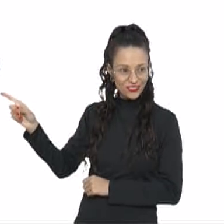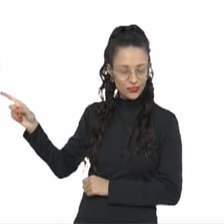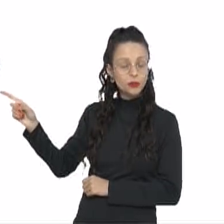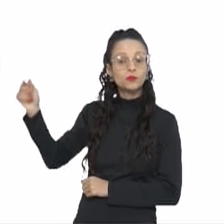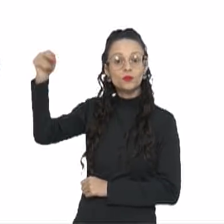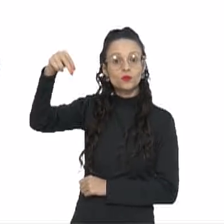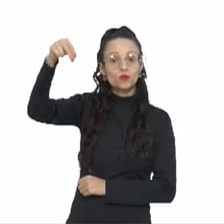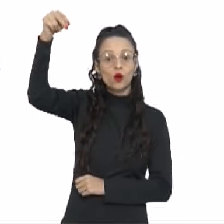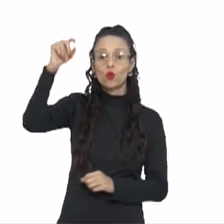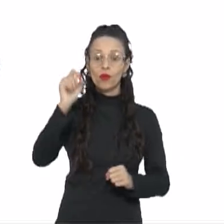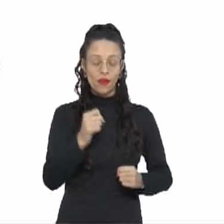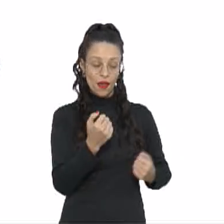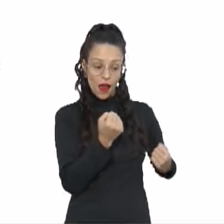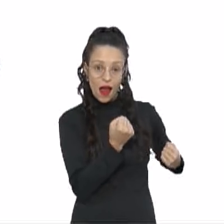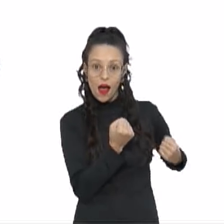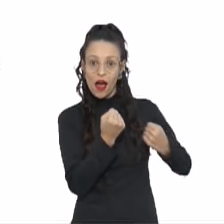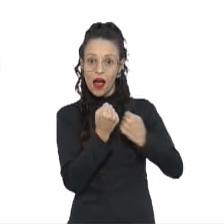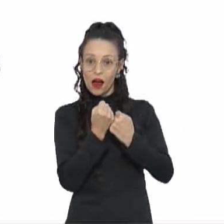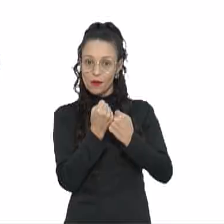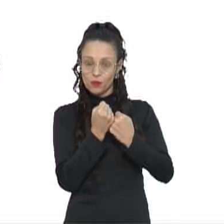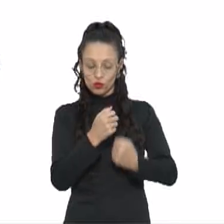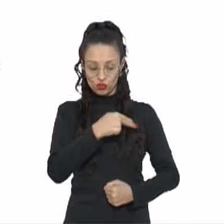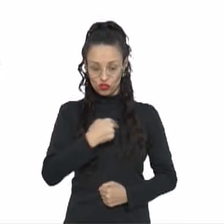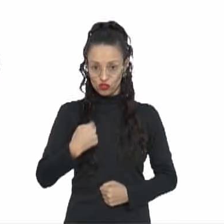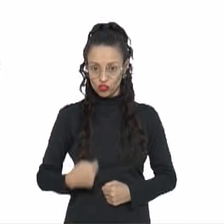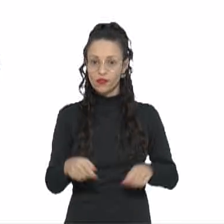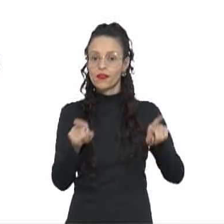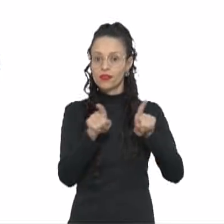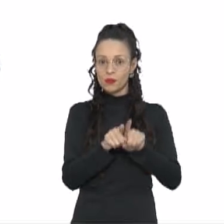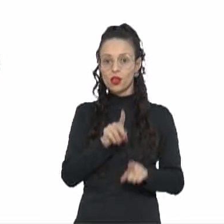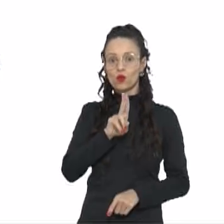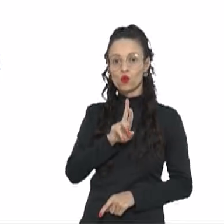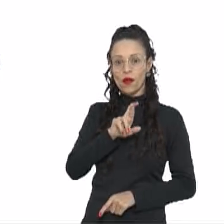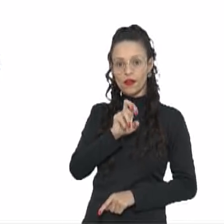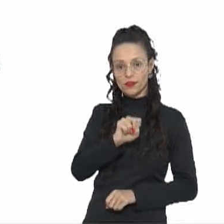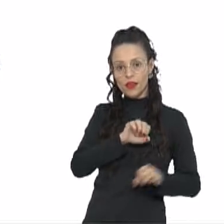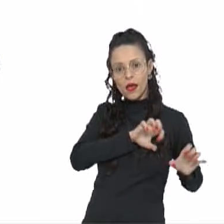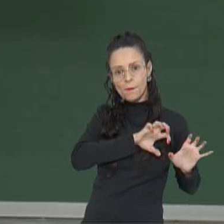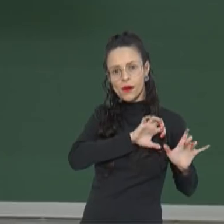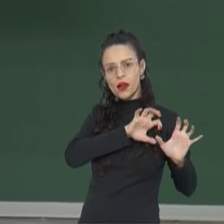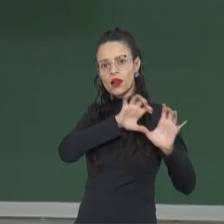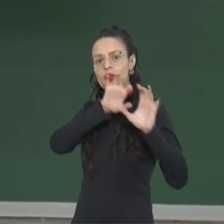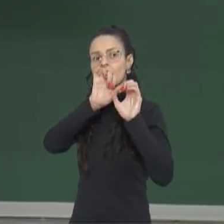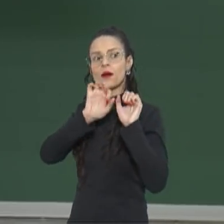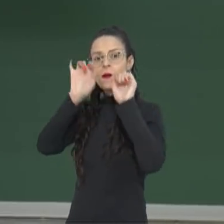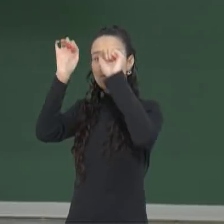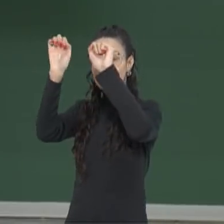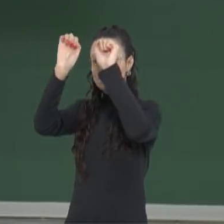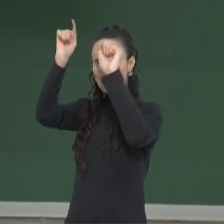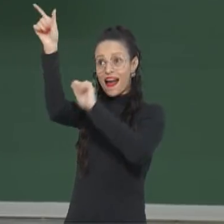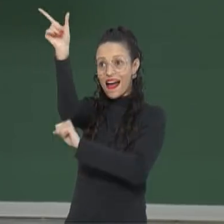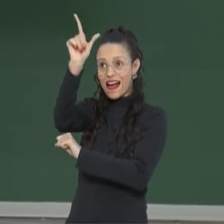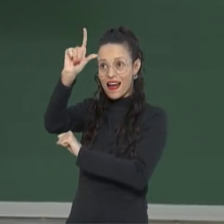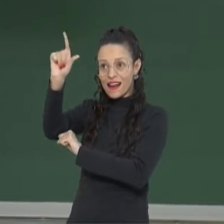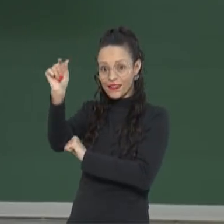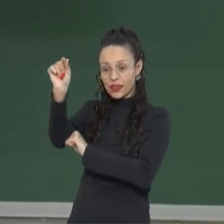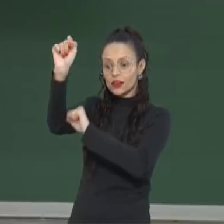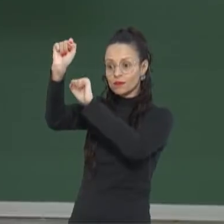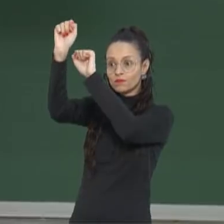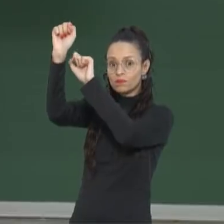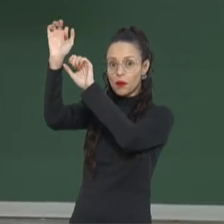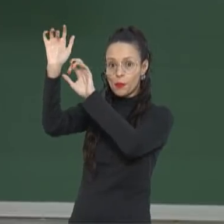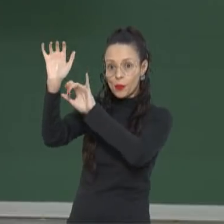com o apoio da China e da União Soviética, avançou e invadiu a Coreia do Sul. Então, a Coreia do